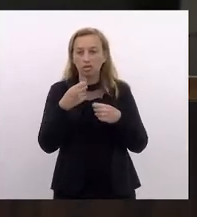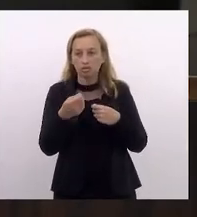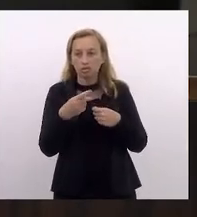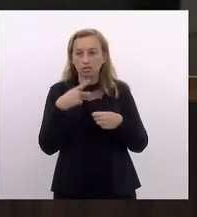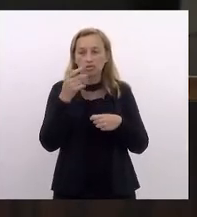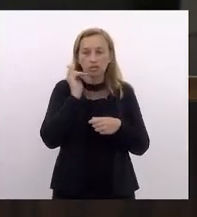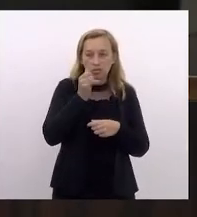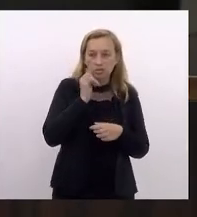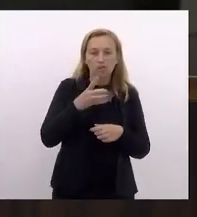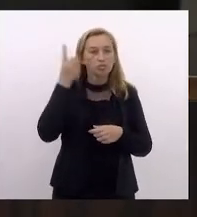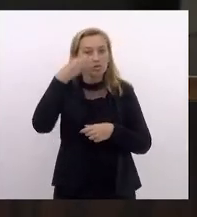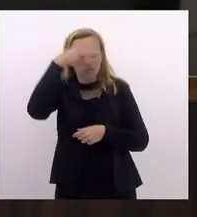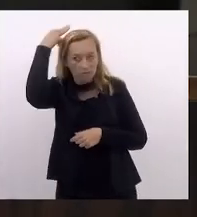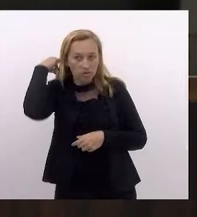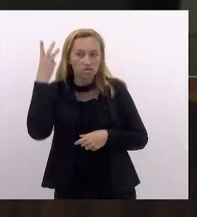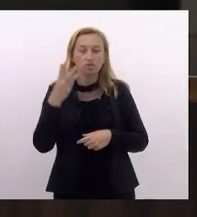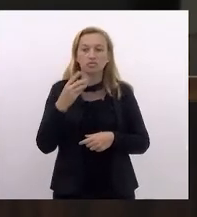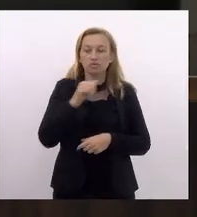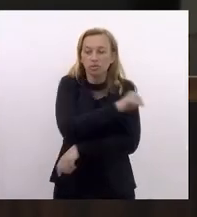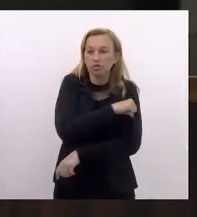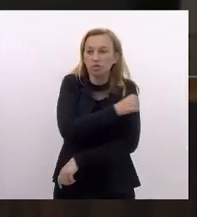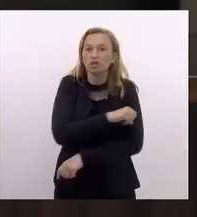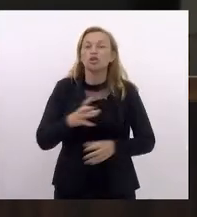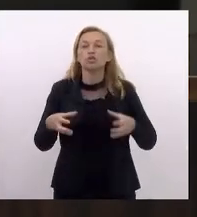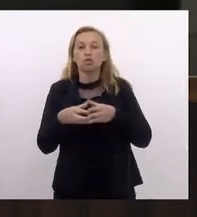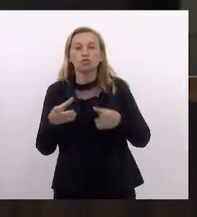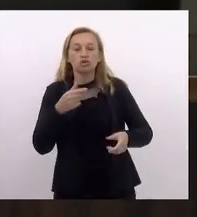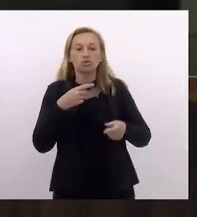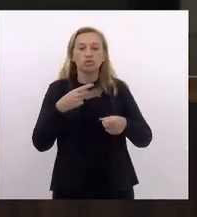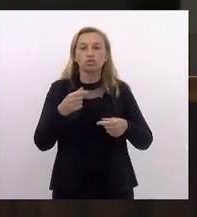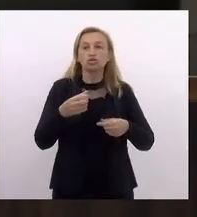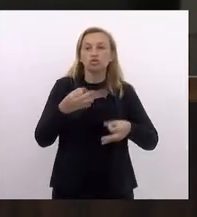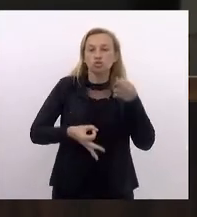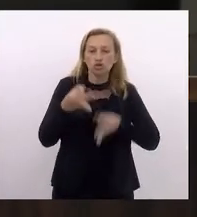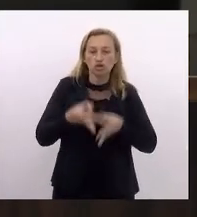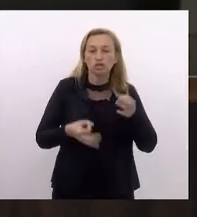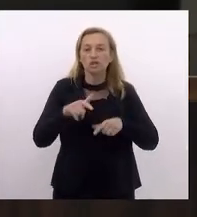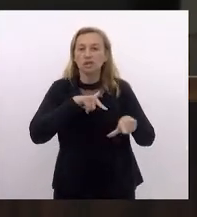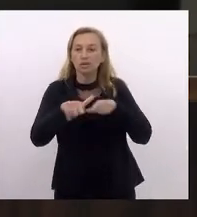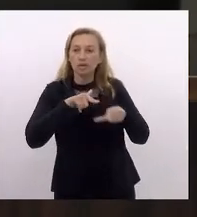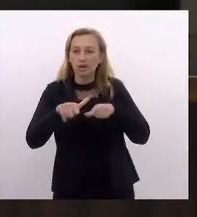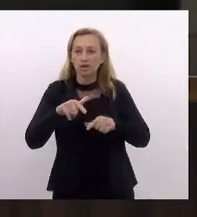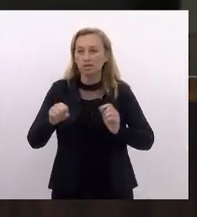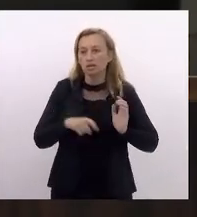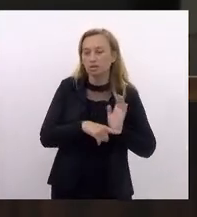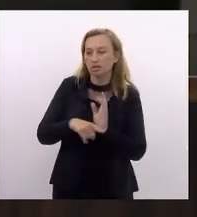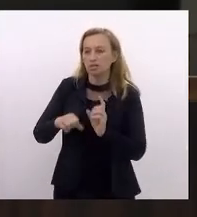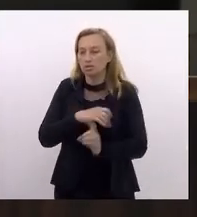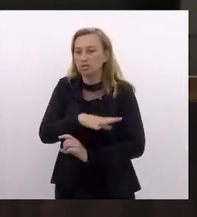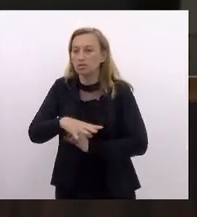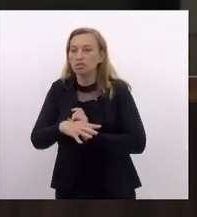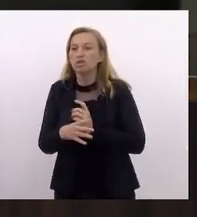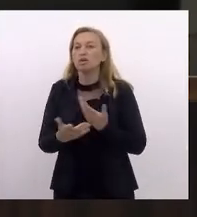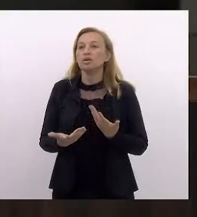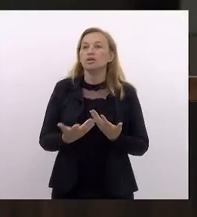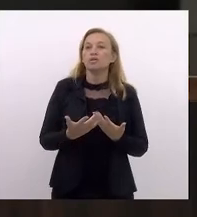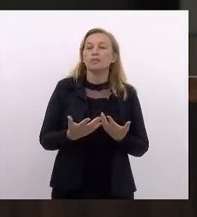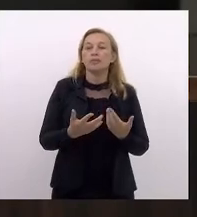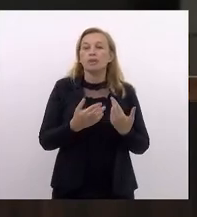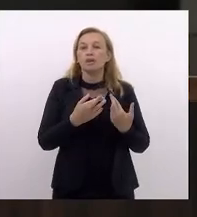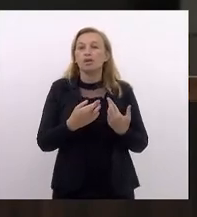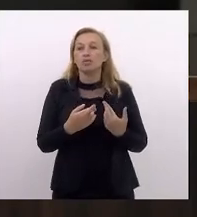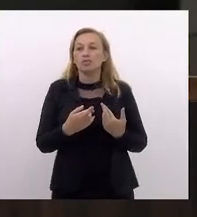Rejane Luiz Paulo e mais prático aprendendo e pareceres das comissões Comissão de Justiça de trabalho legislação social e Seguridade Social do servidor de público